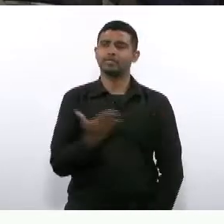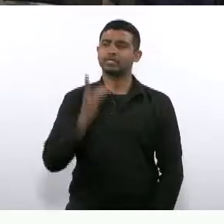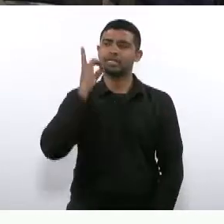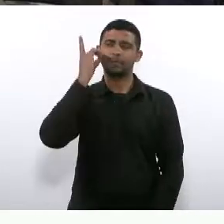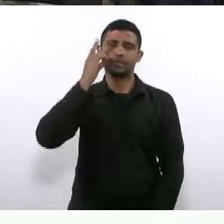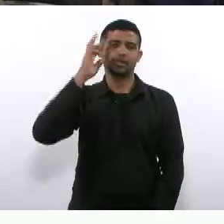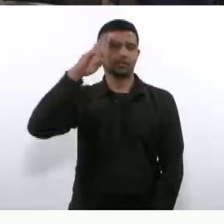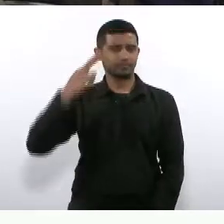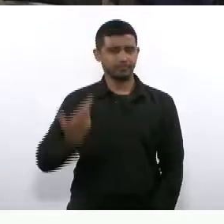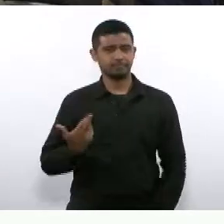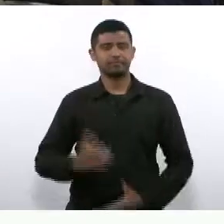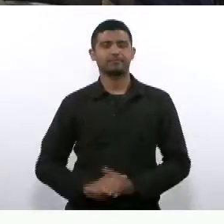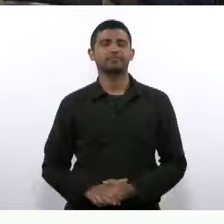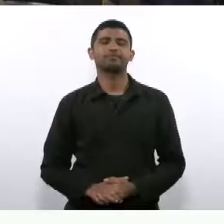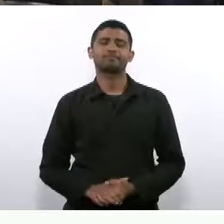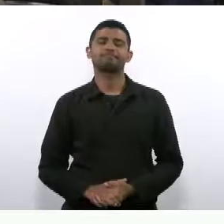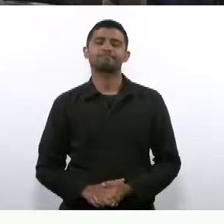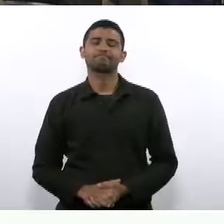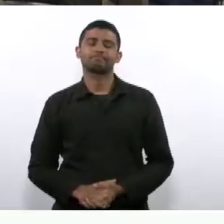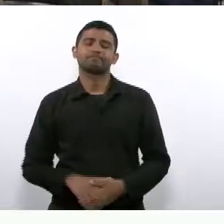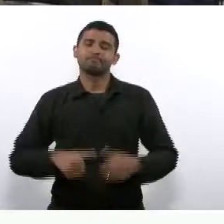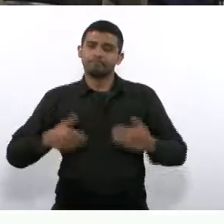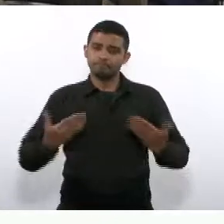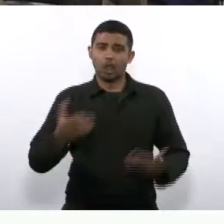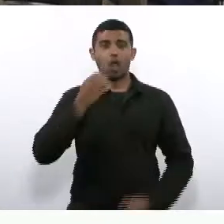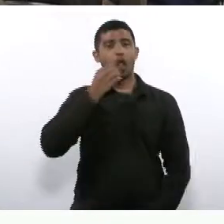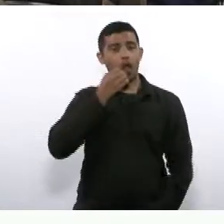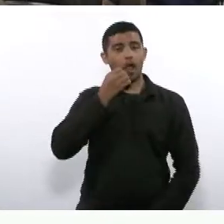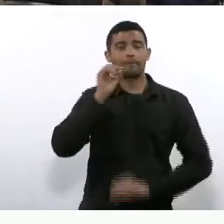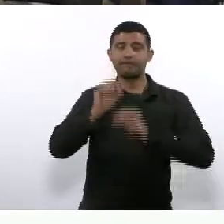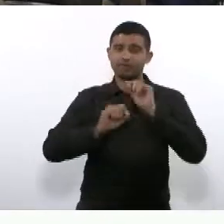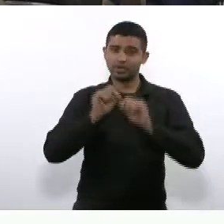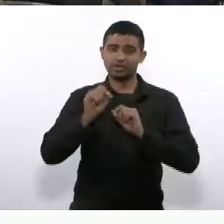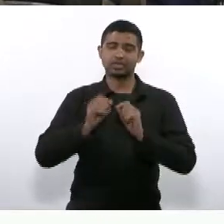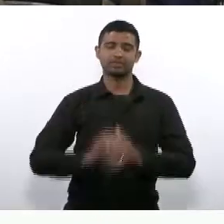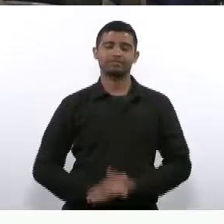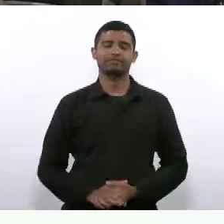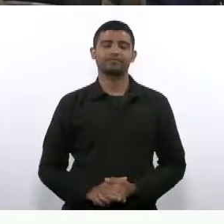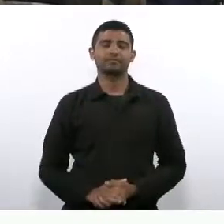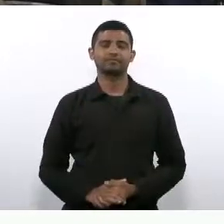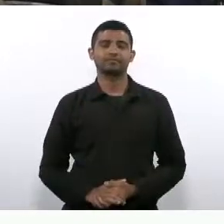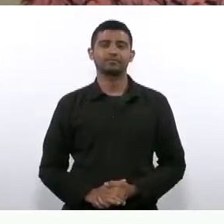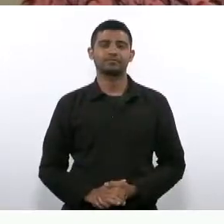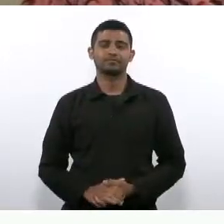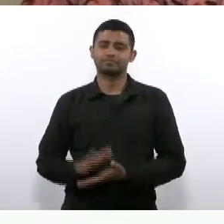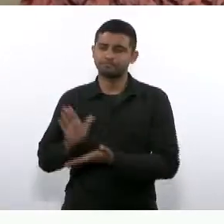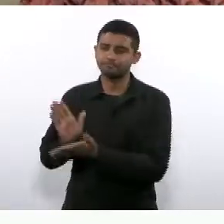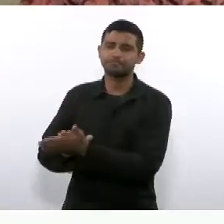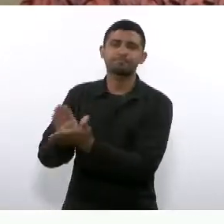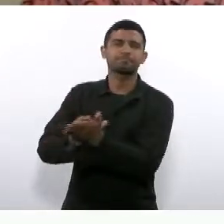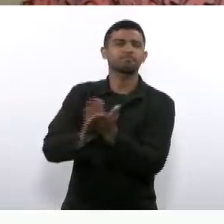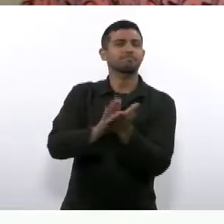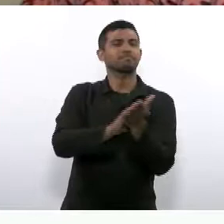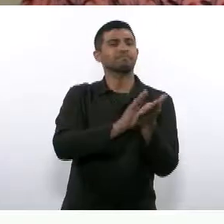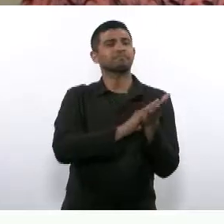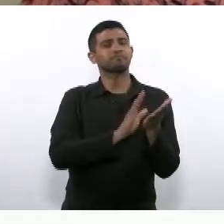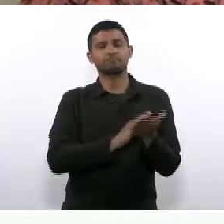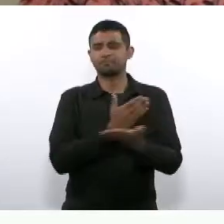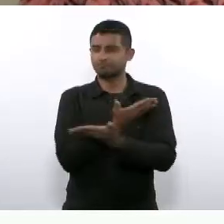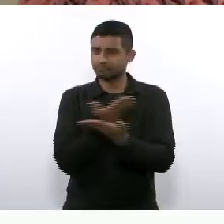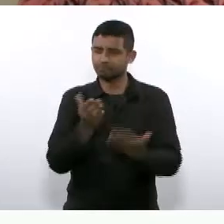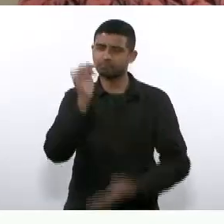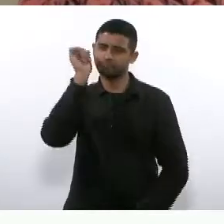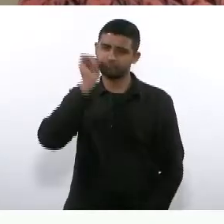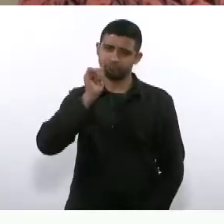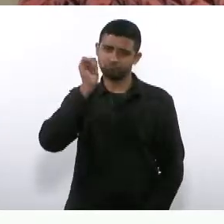Souza. Bom, sem dúvida nenhuma, trazer a parabenização dessas mulheres